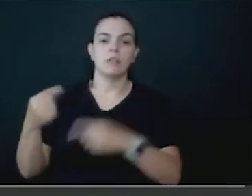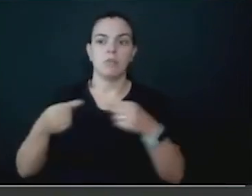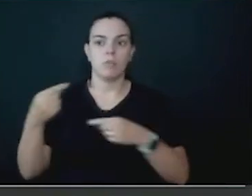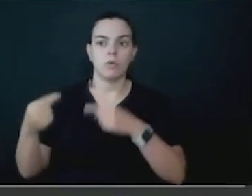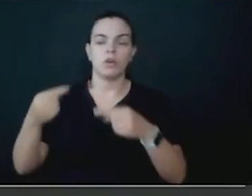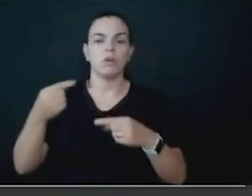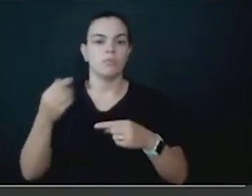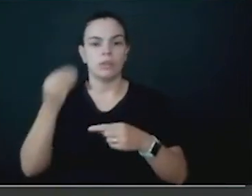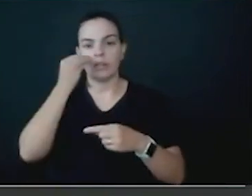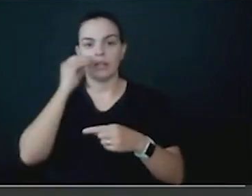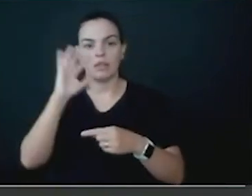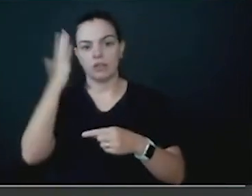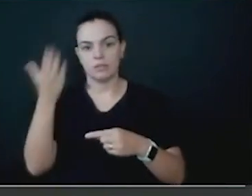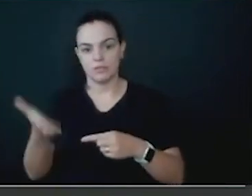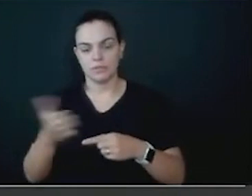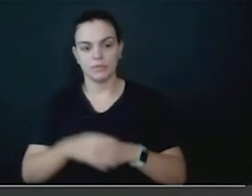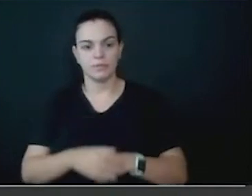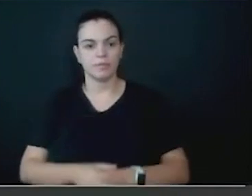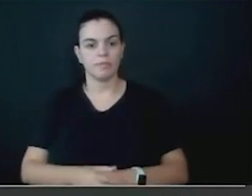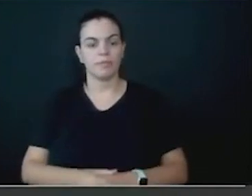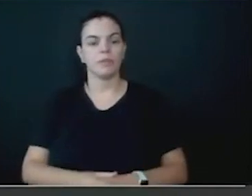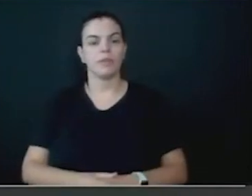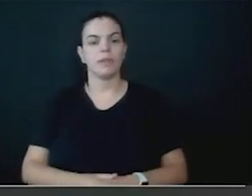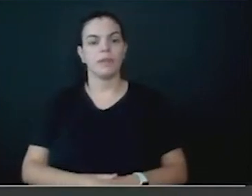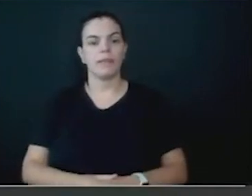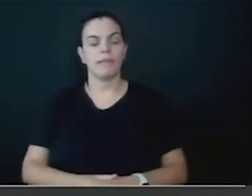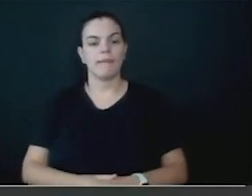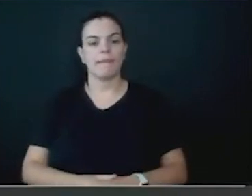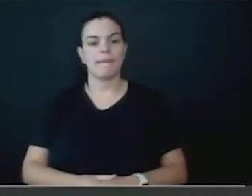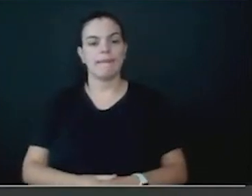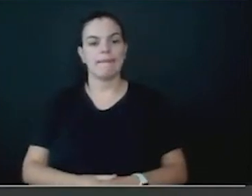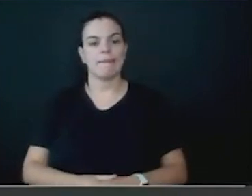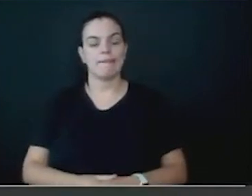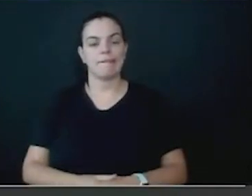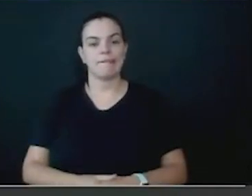isso. E aumentar o índice de reciclagem, de 22 para